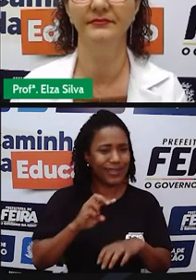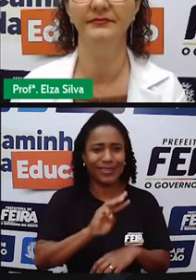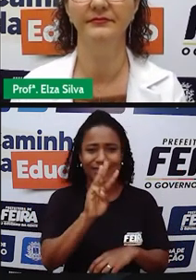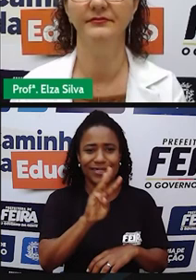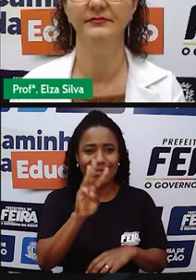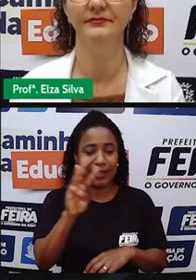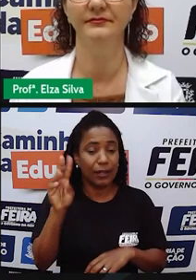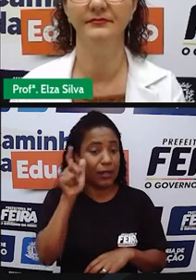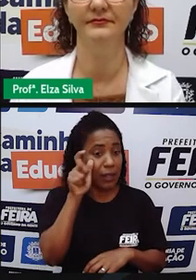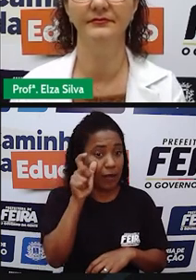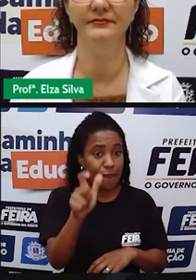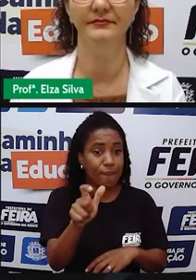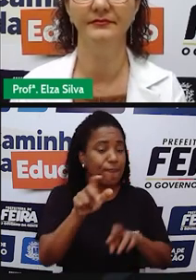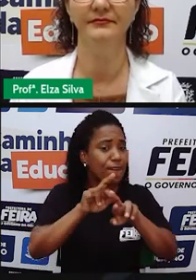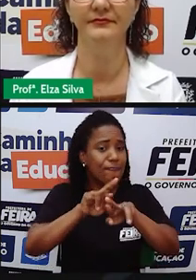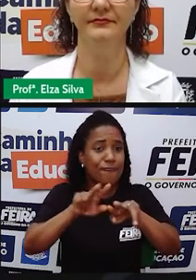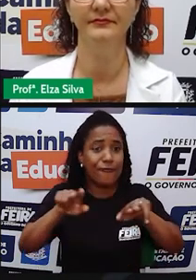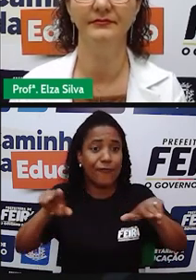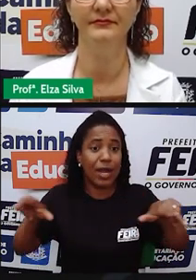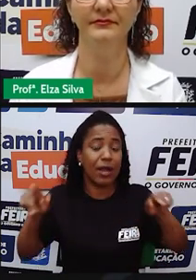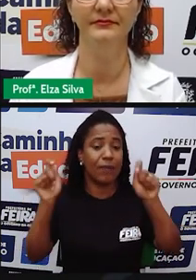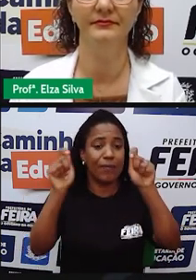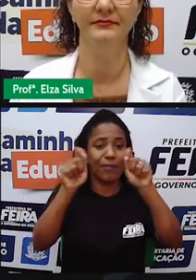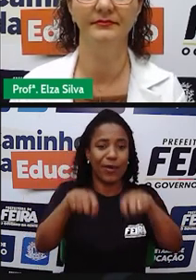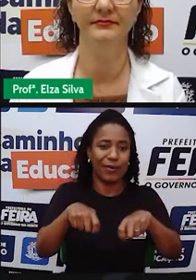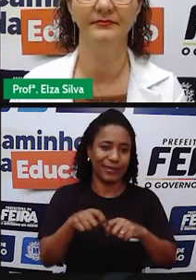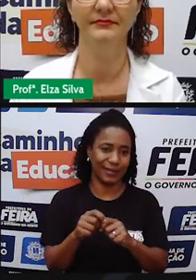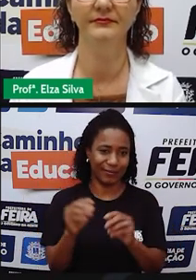que vocês podem criar esses anúncios